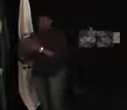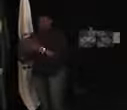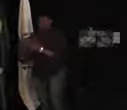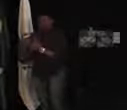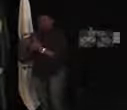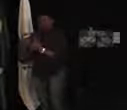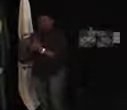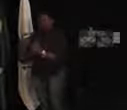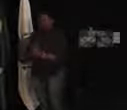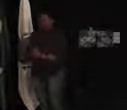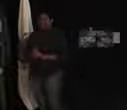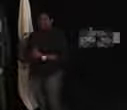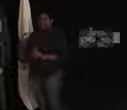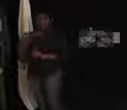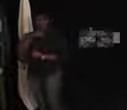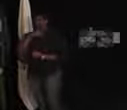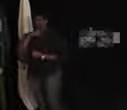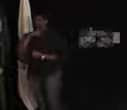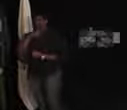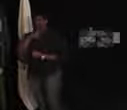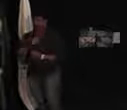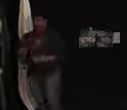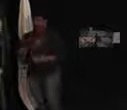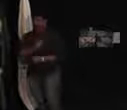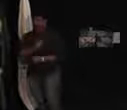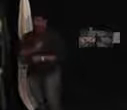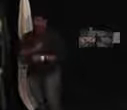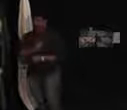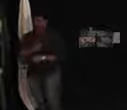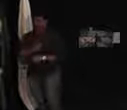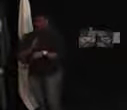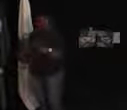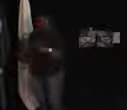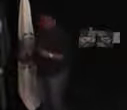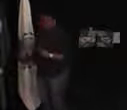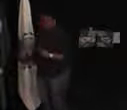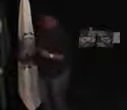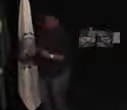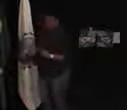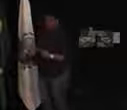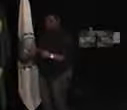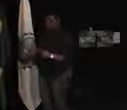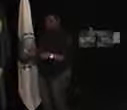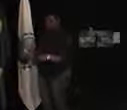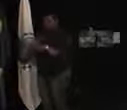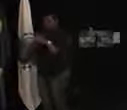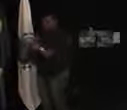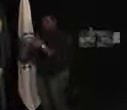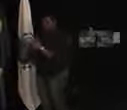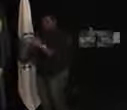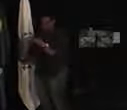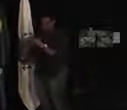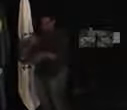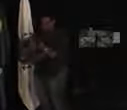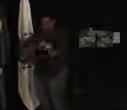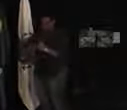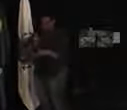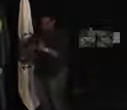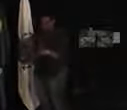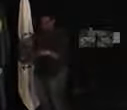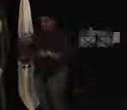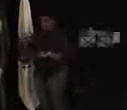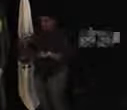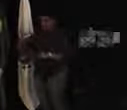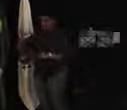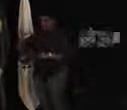atos, vamos dizer assim, tem comportamentos não adequados, mas não se arrepende. O TDA sempre se arrepende e